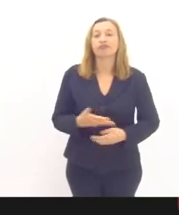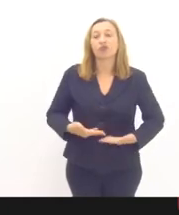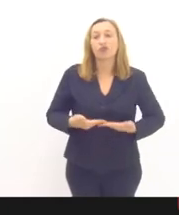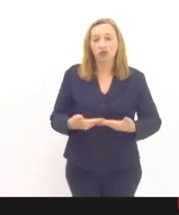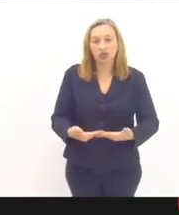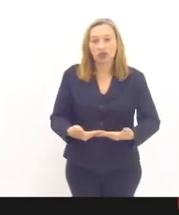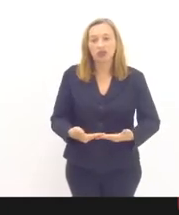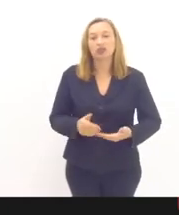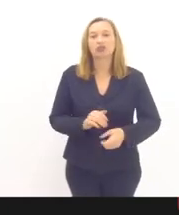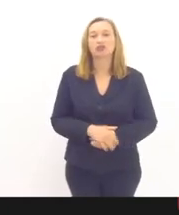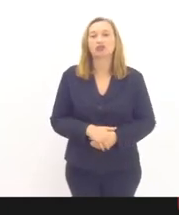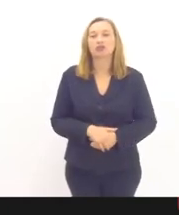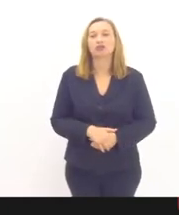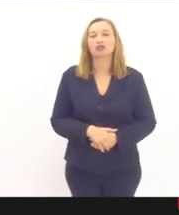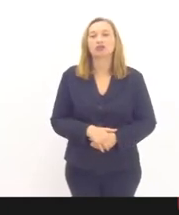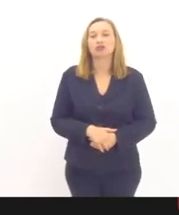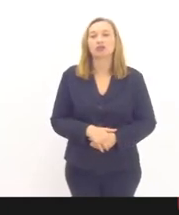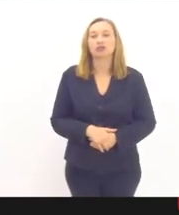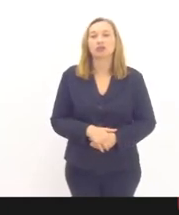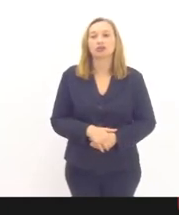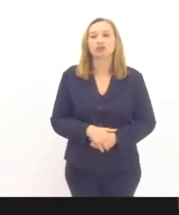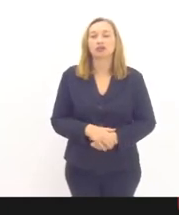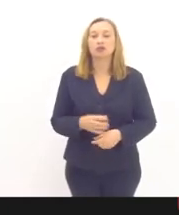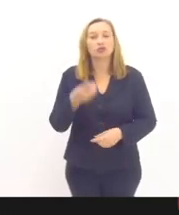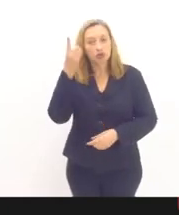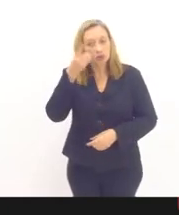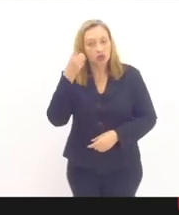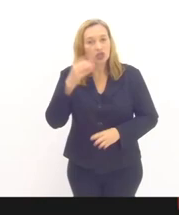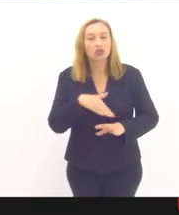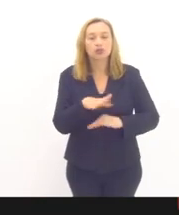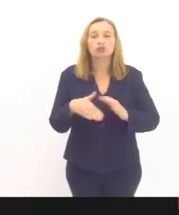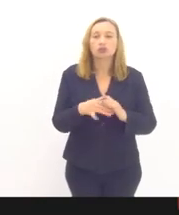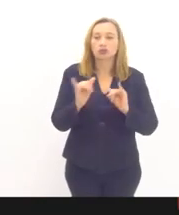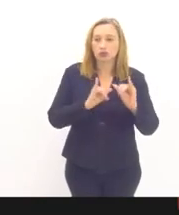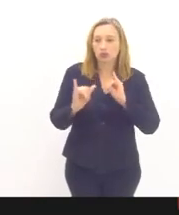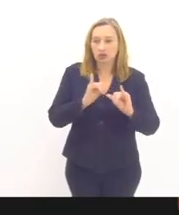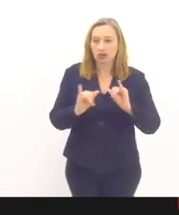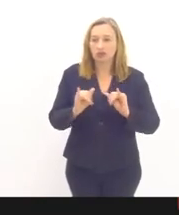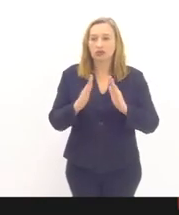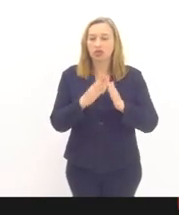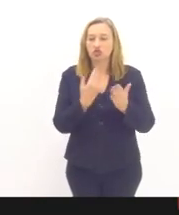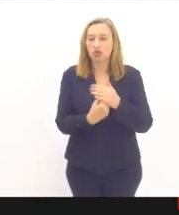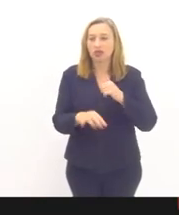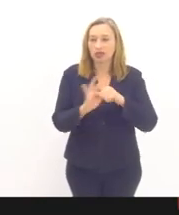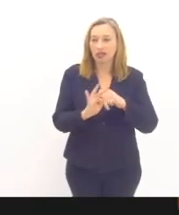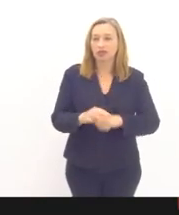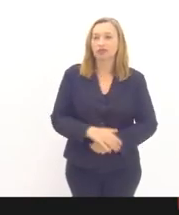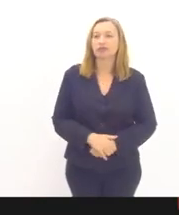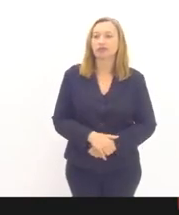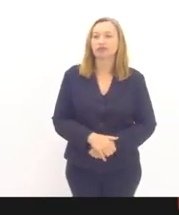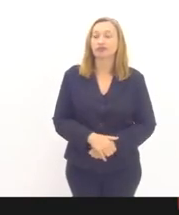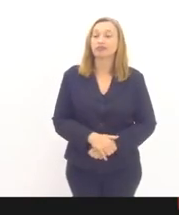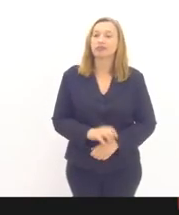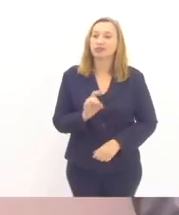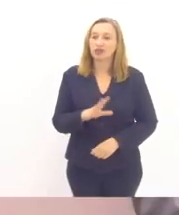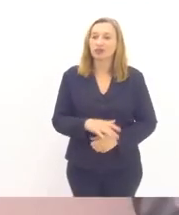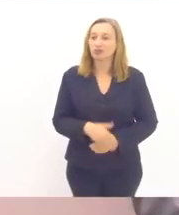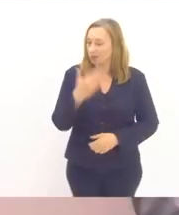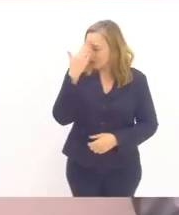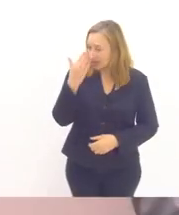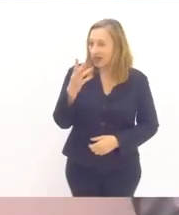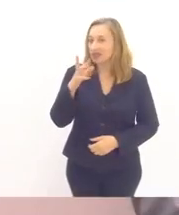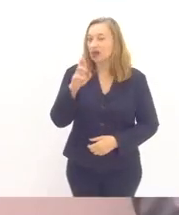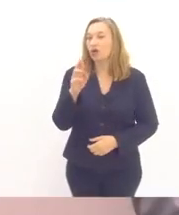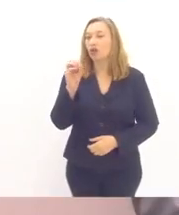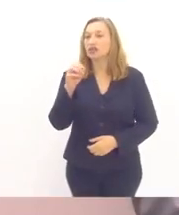oferecer aí aos deputados todas as informações da FAETEC. Somente isso. Obrigado,